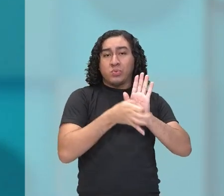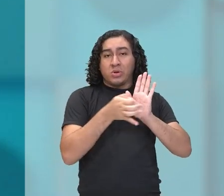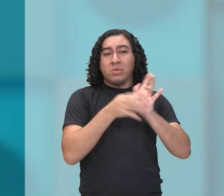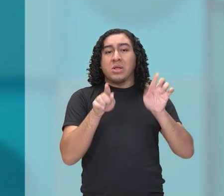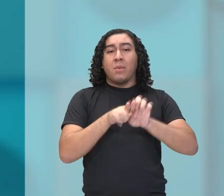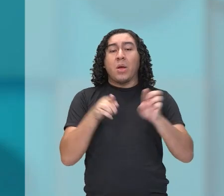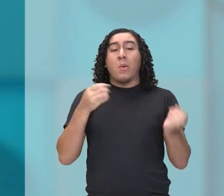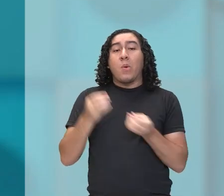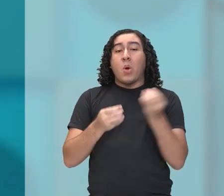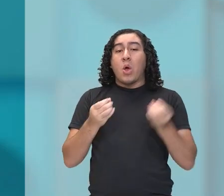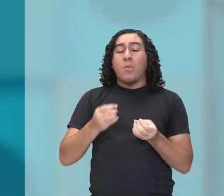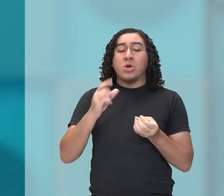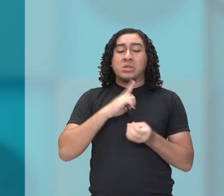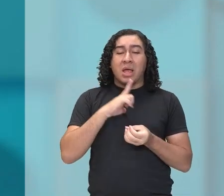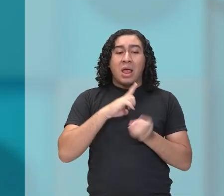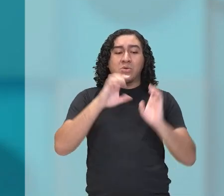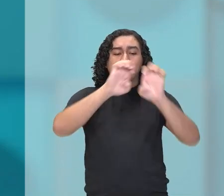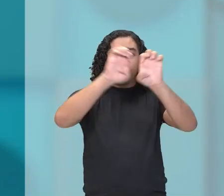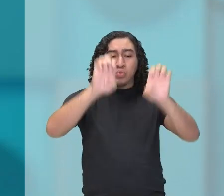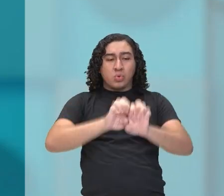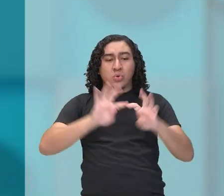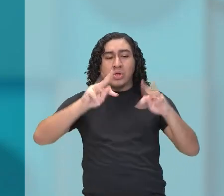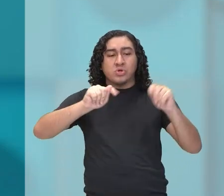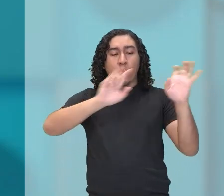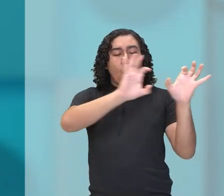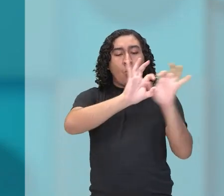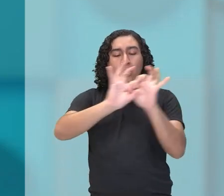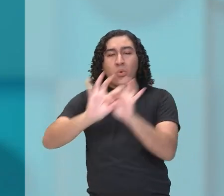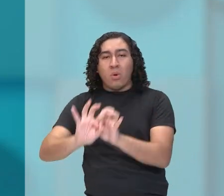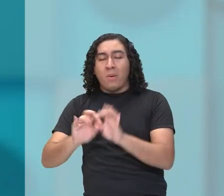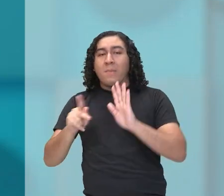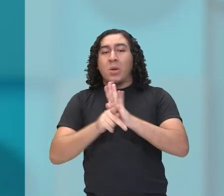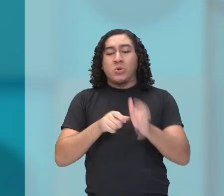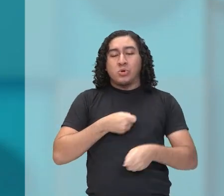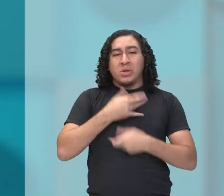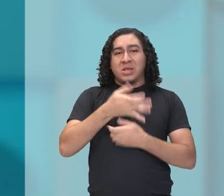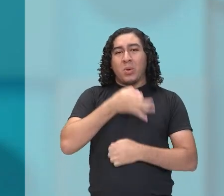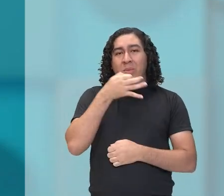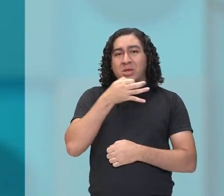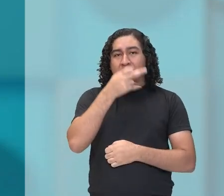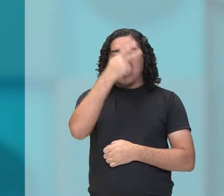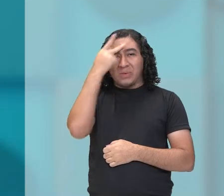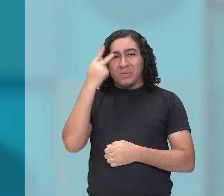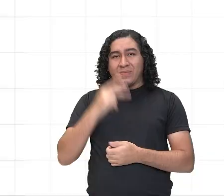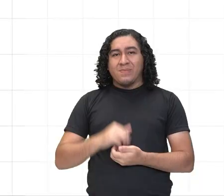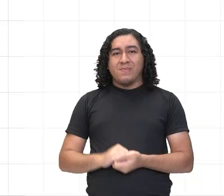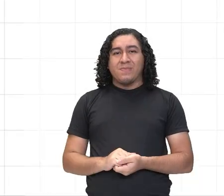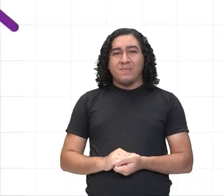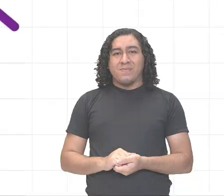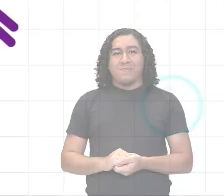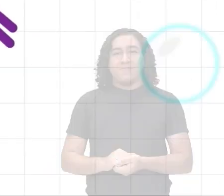e como as partes desse texto se encadeiam para expressar a mensagem que deseja.